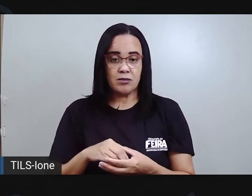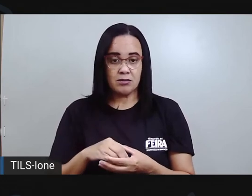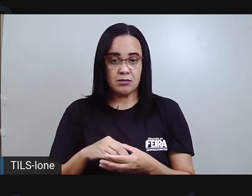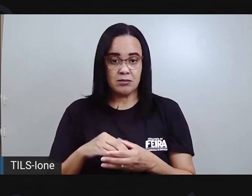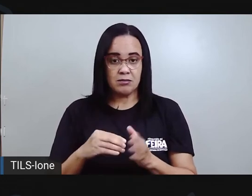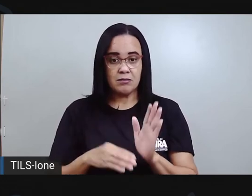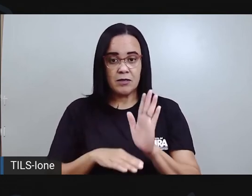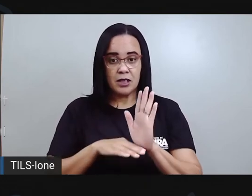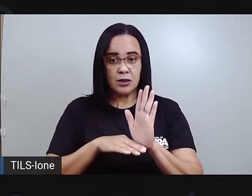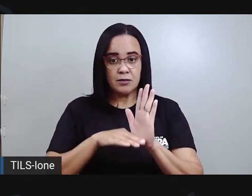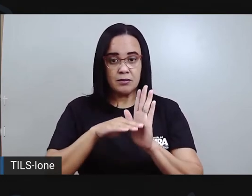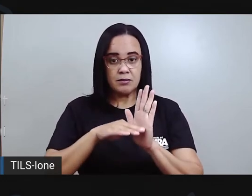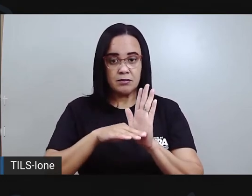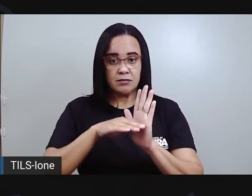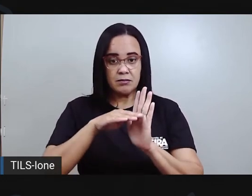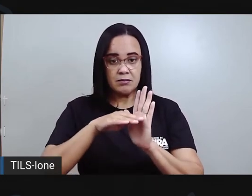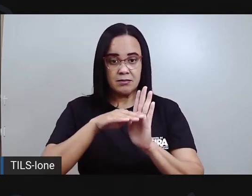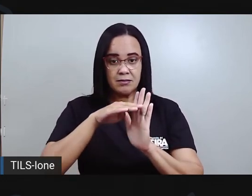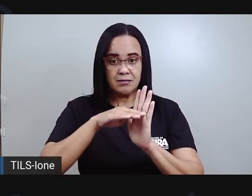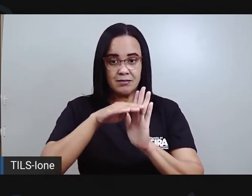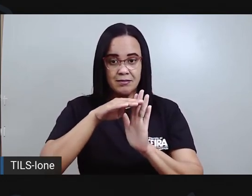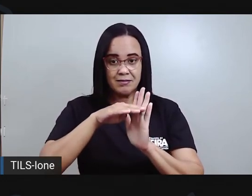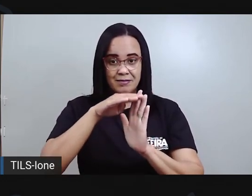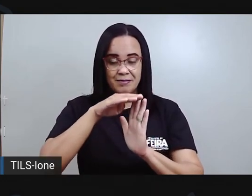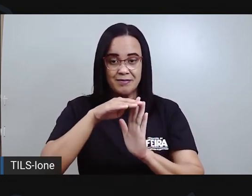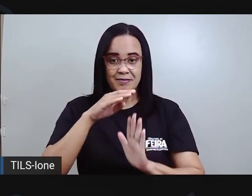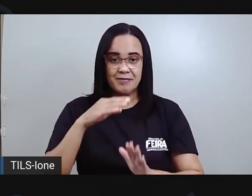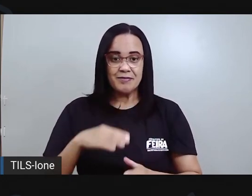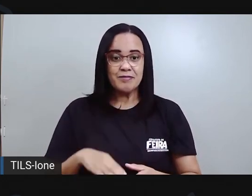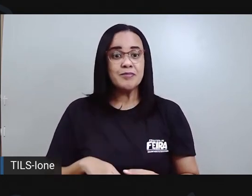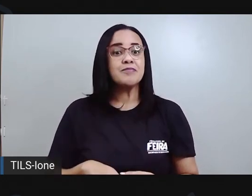medida que ela for molhando o filtro, as cores vão